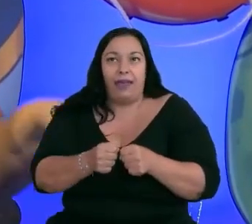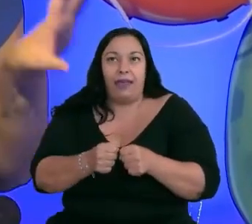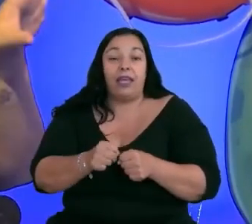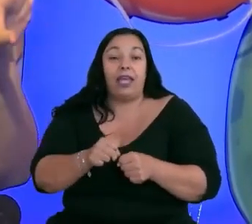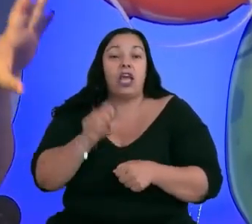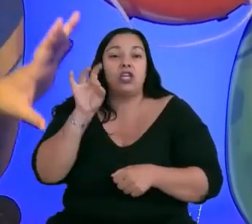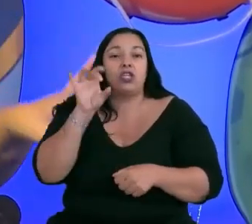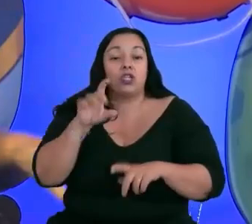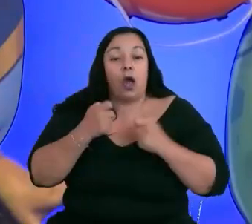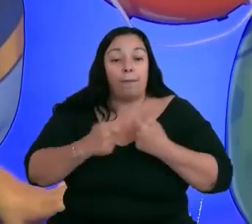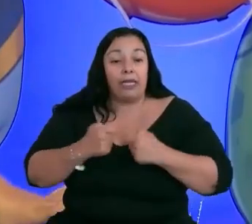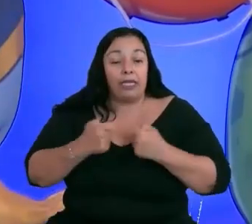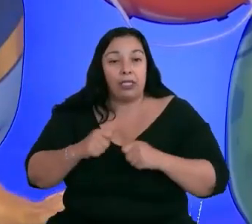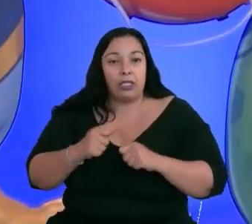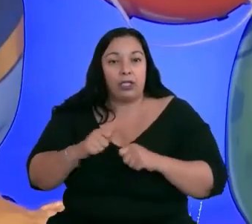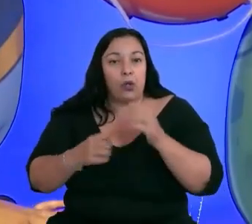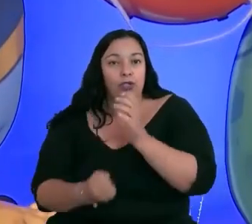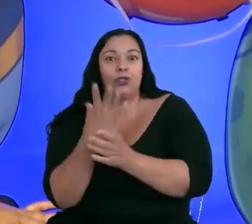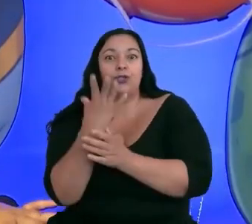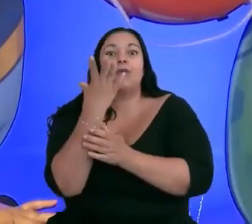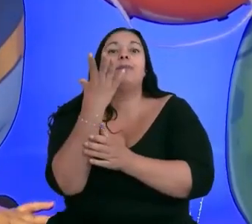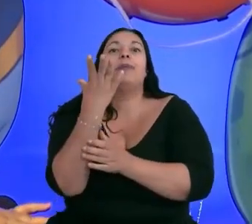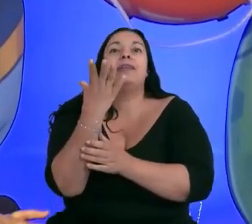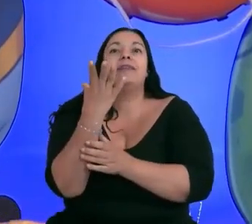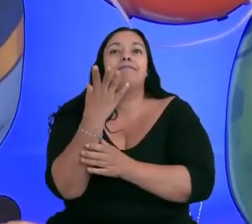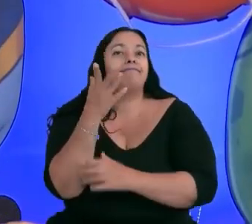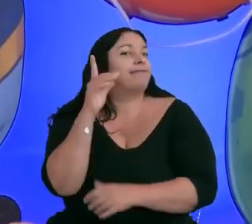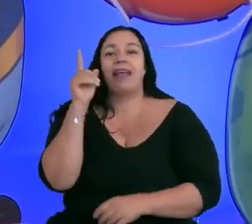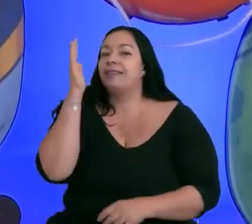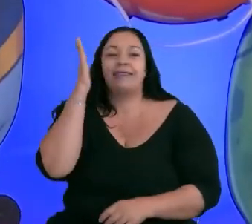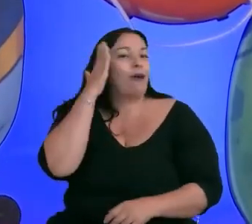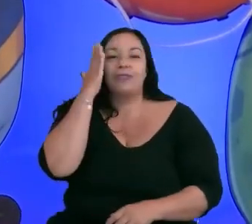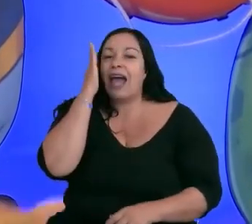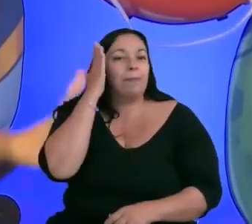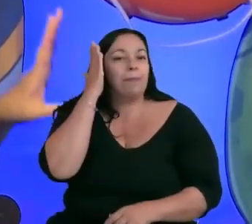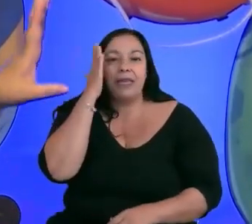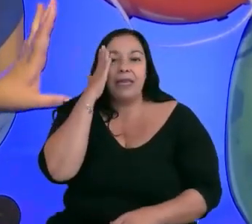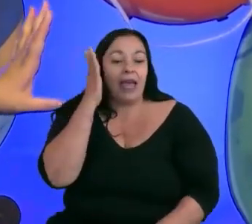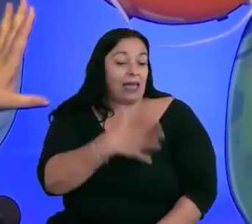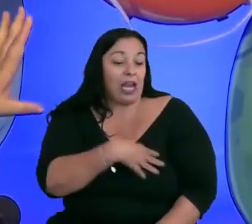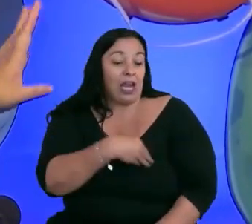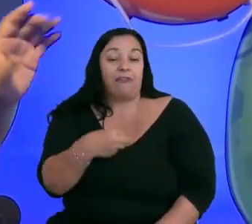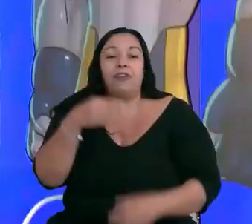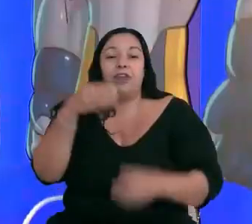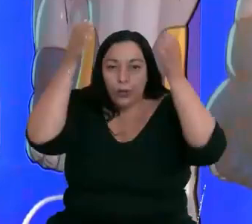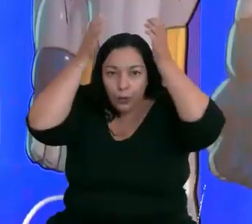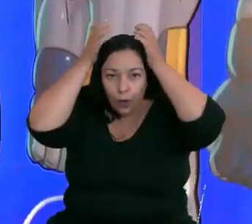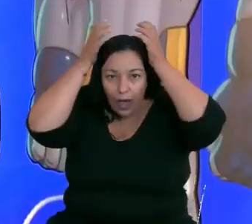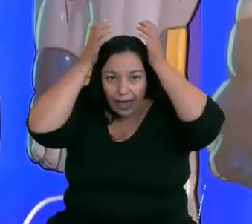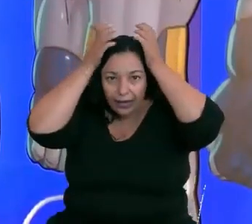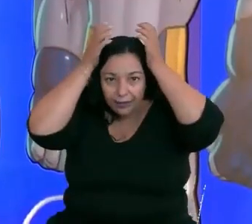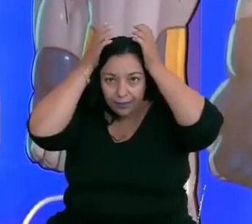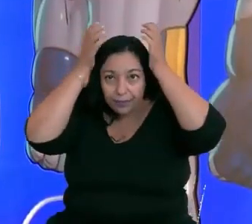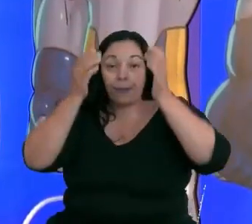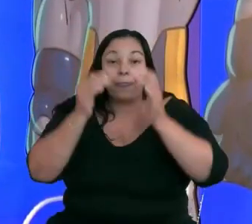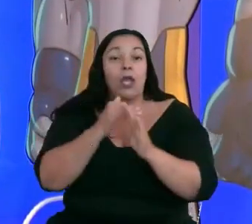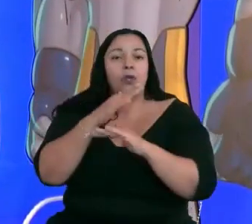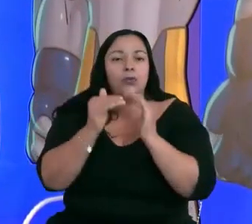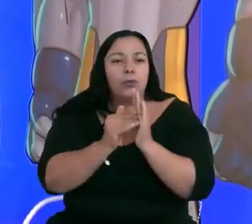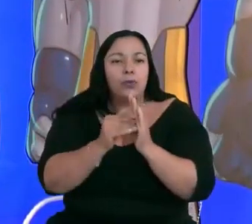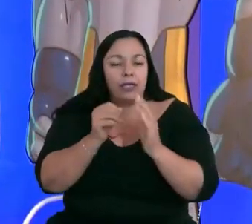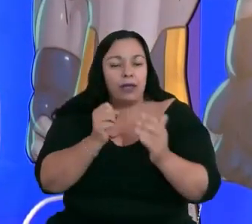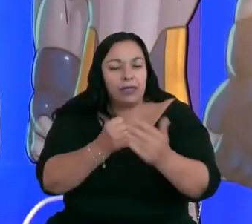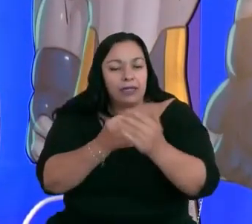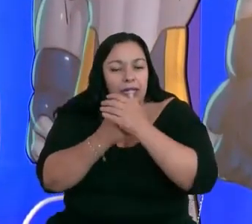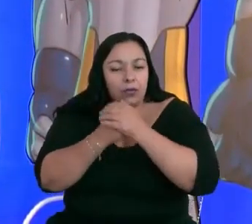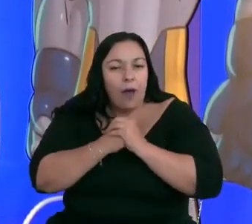descobrir, mas até então ele não sabia que era filho do rei. tudo estava sendo guardado no